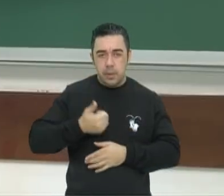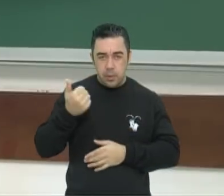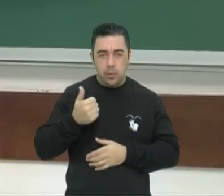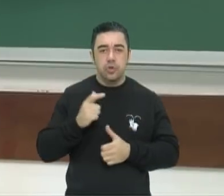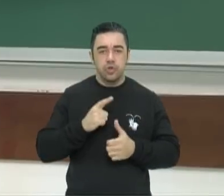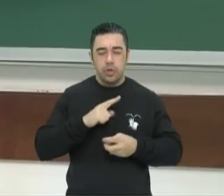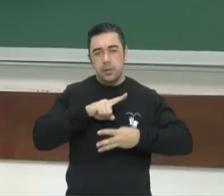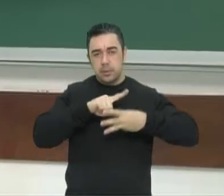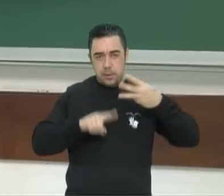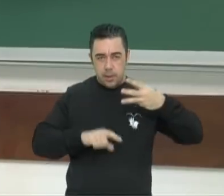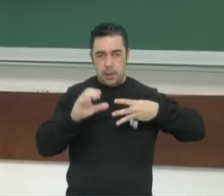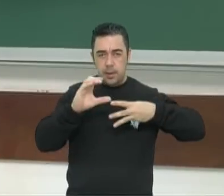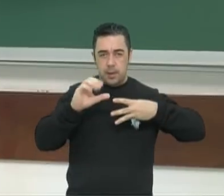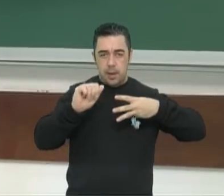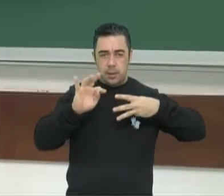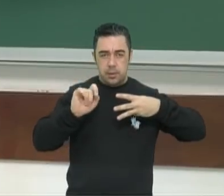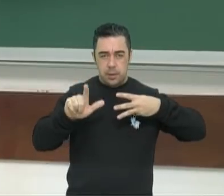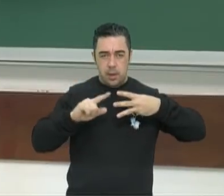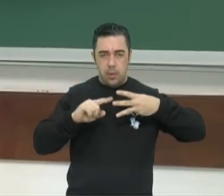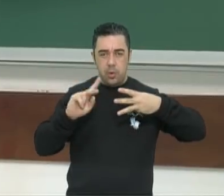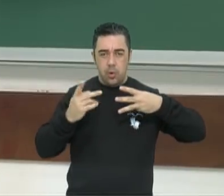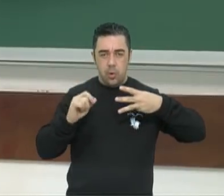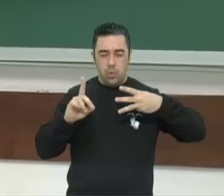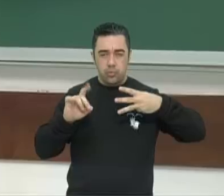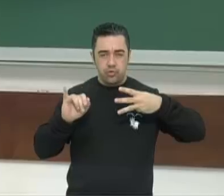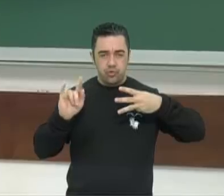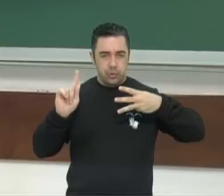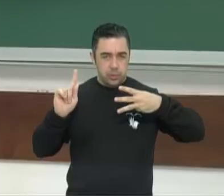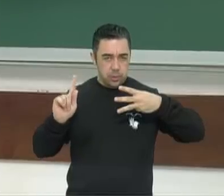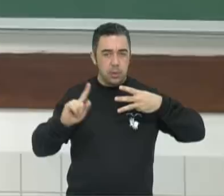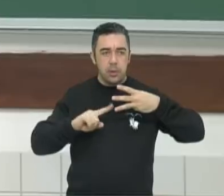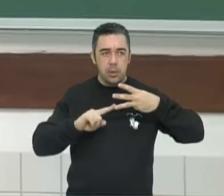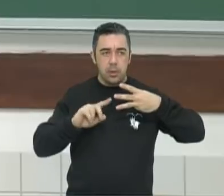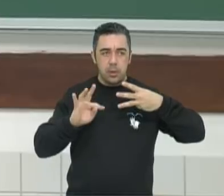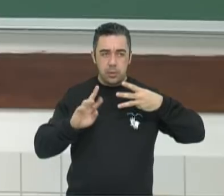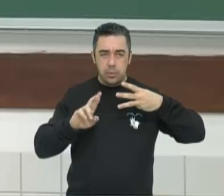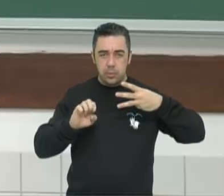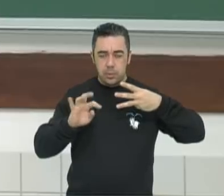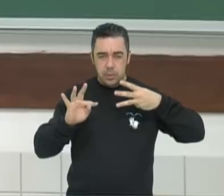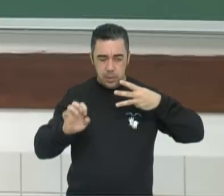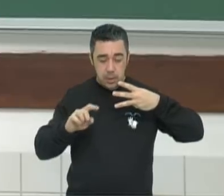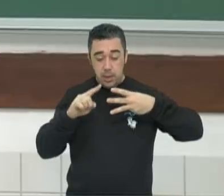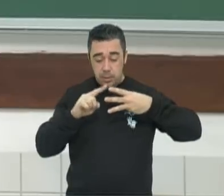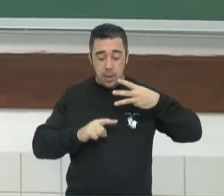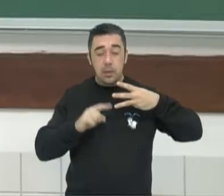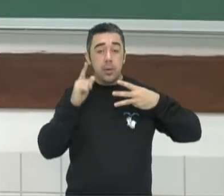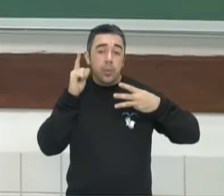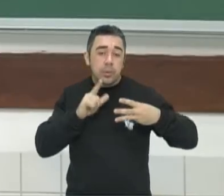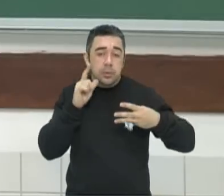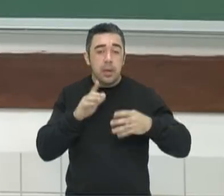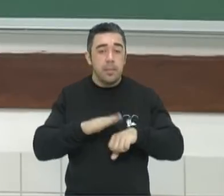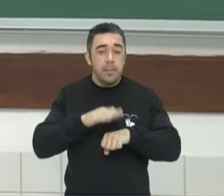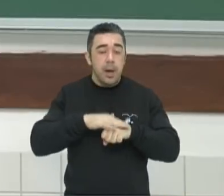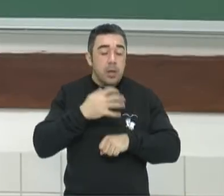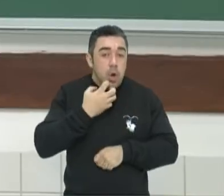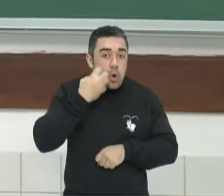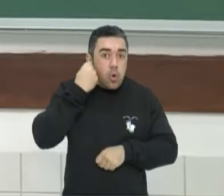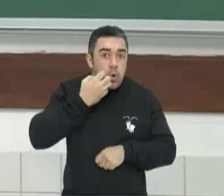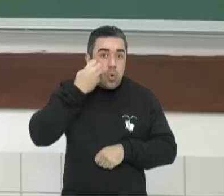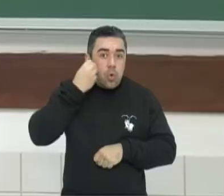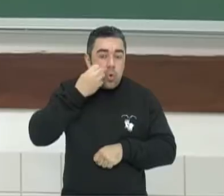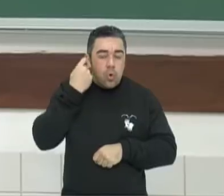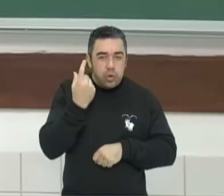Entre elas, o cartel, o holding e o trust. Ou seja, assim eles conseguiam maior acumulação de capital,